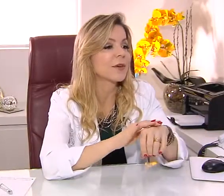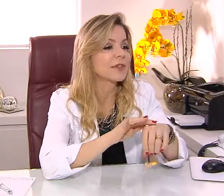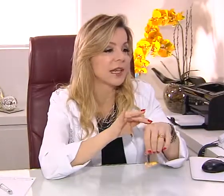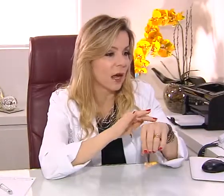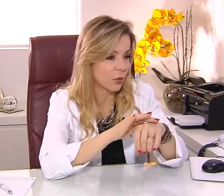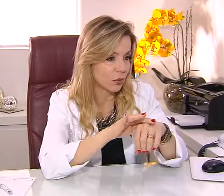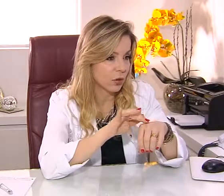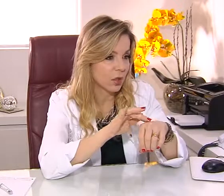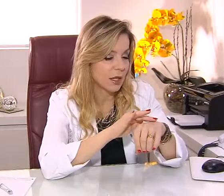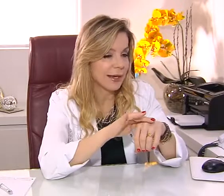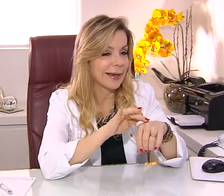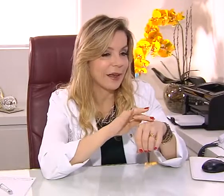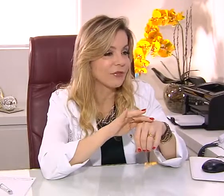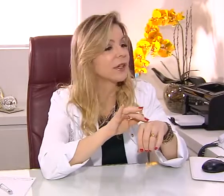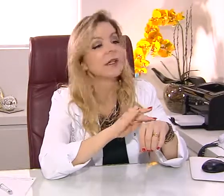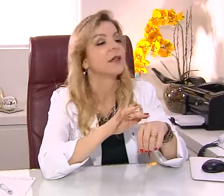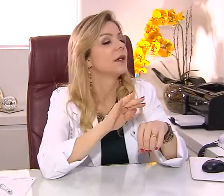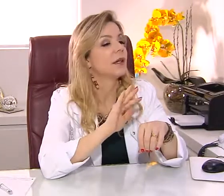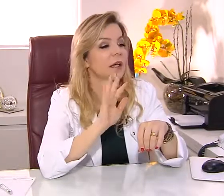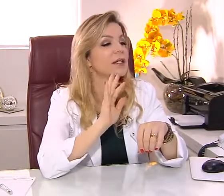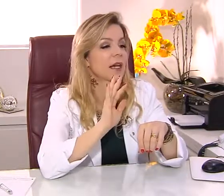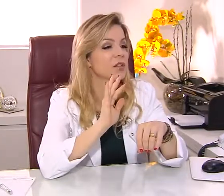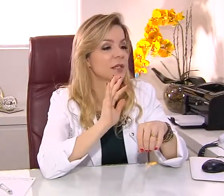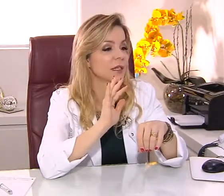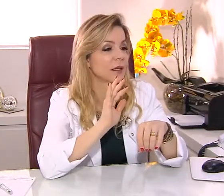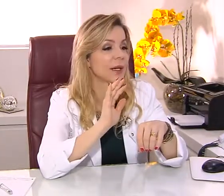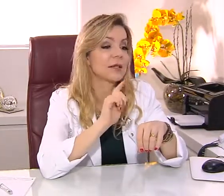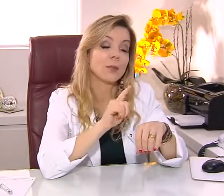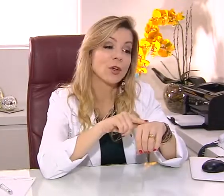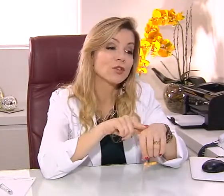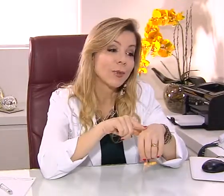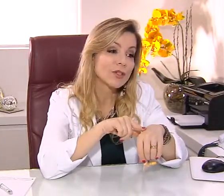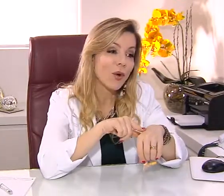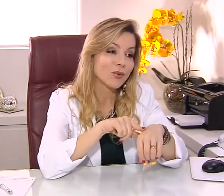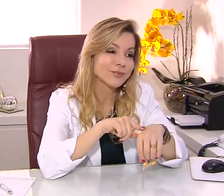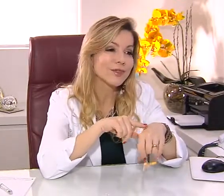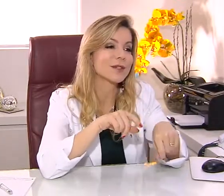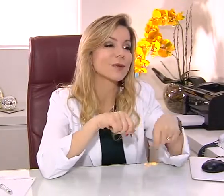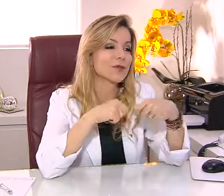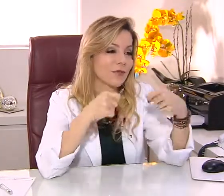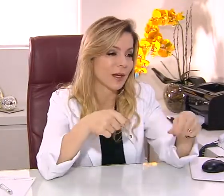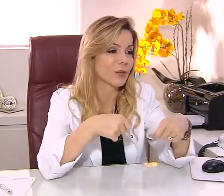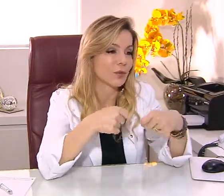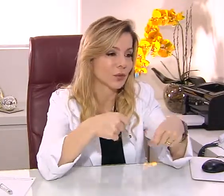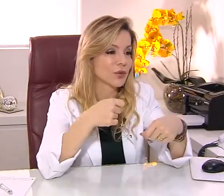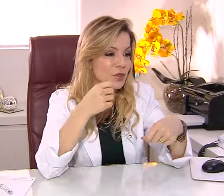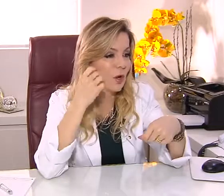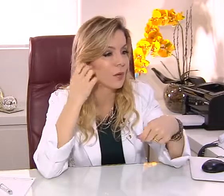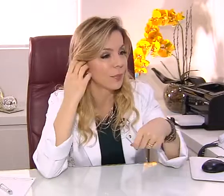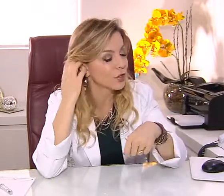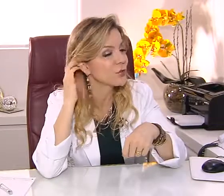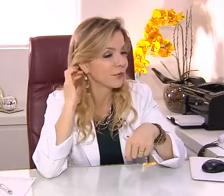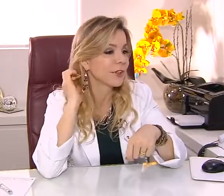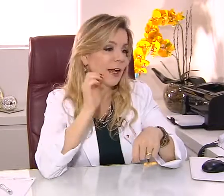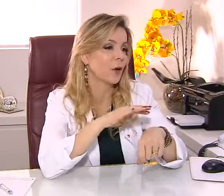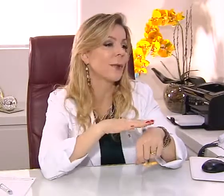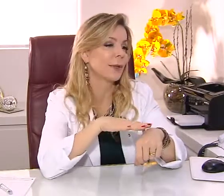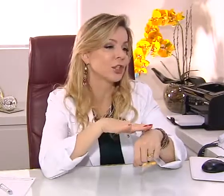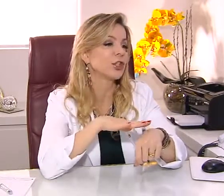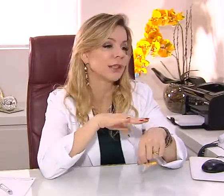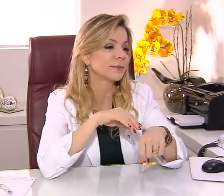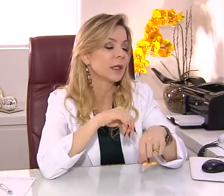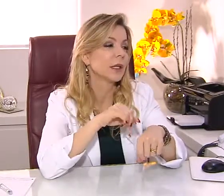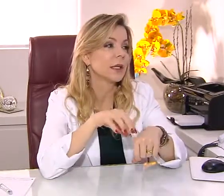bem superficial, é leve, ela sai sozinha, mas não pode tomar sol. Então, se a pessoa fica muito no sol, pode ficar